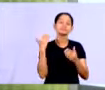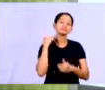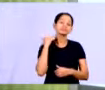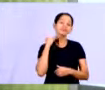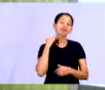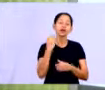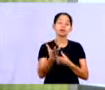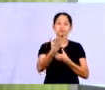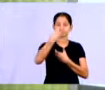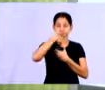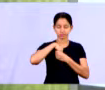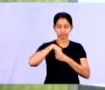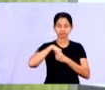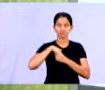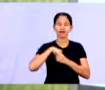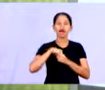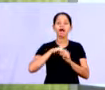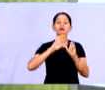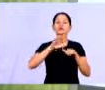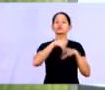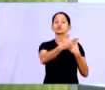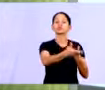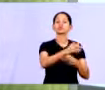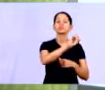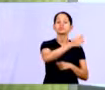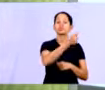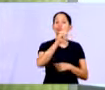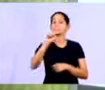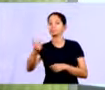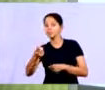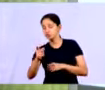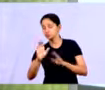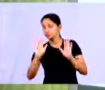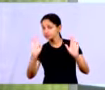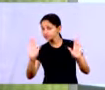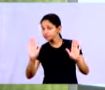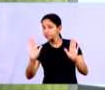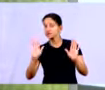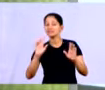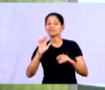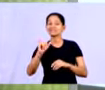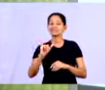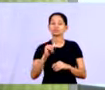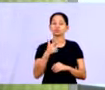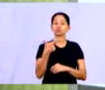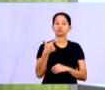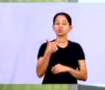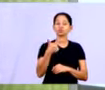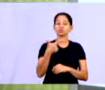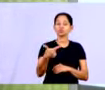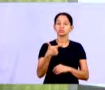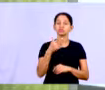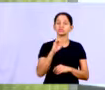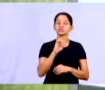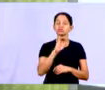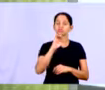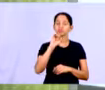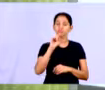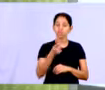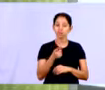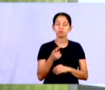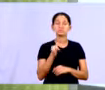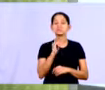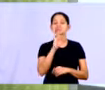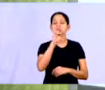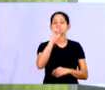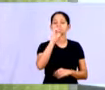100 mil, eu te pago R$1.000 por mês e pago R$1.000 para a Denise. Em compensação, se esses 200 mil for aplicado para uma única pessoa, eu pago